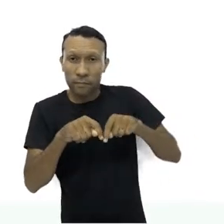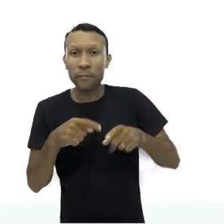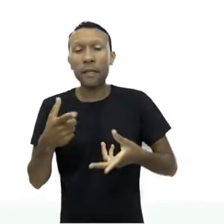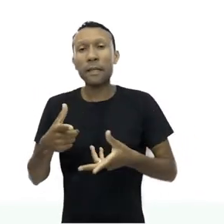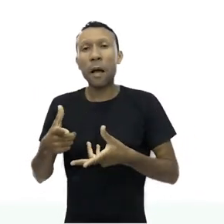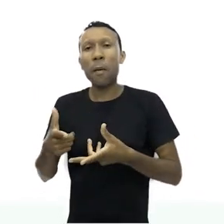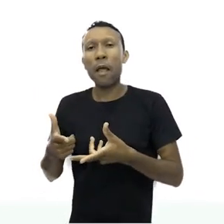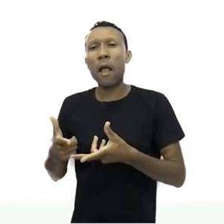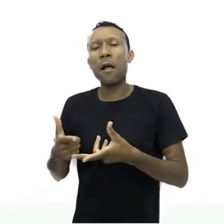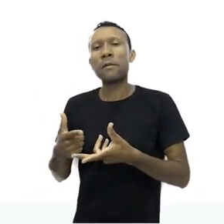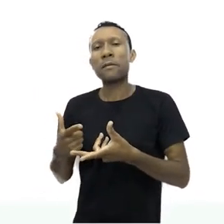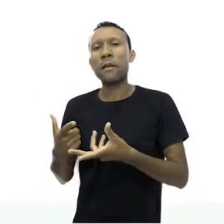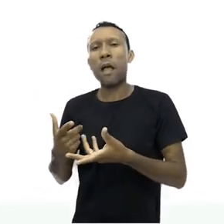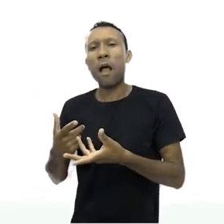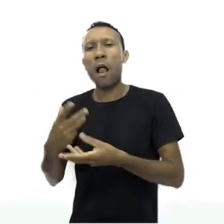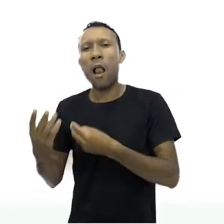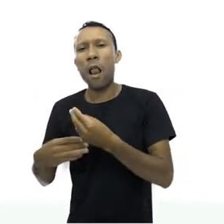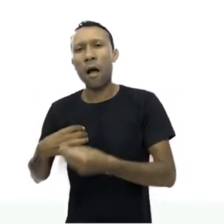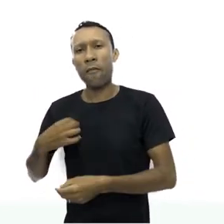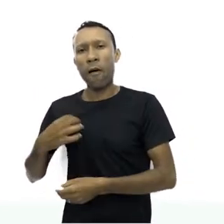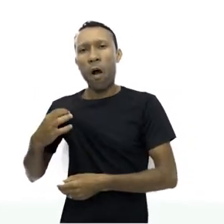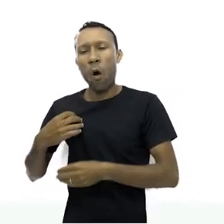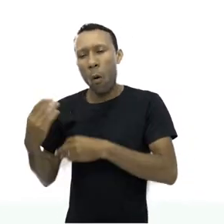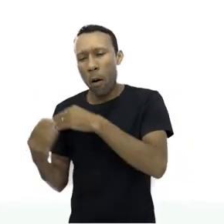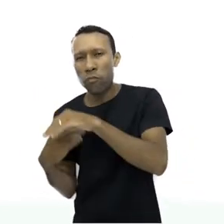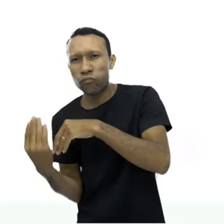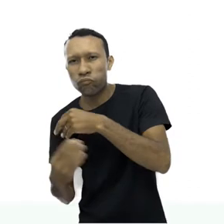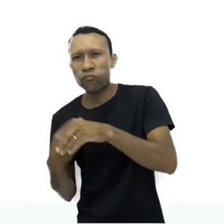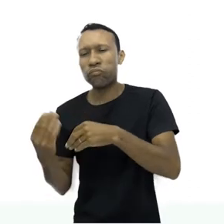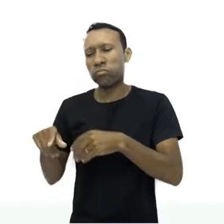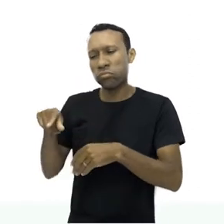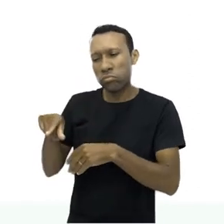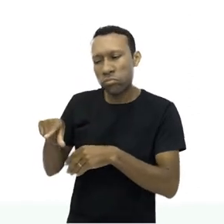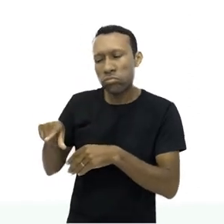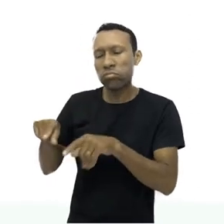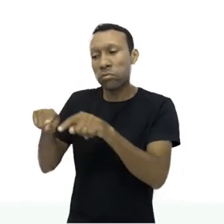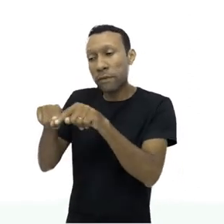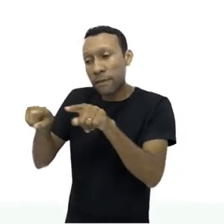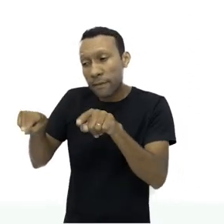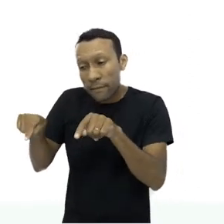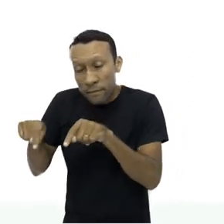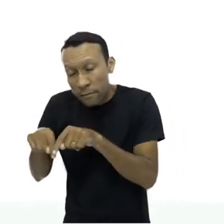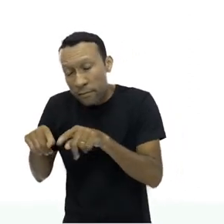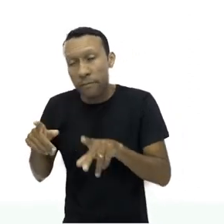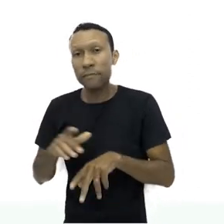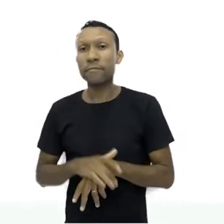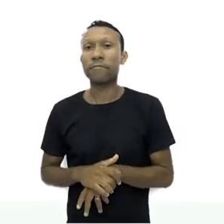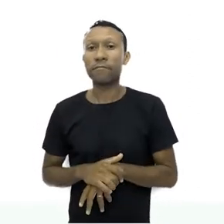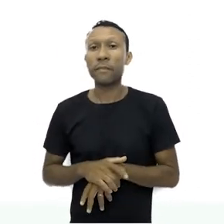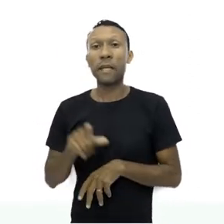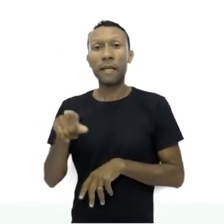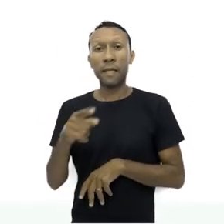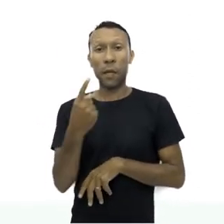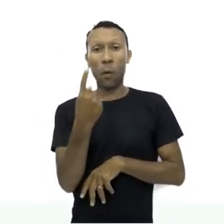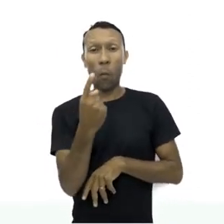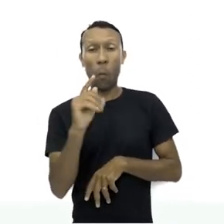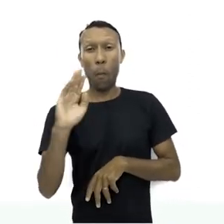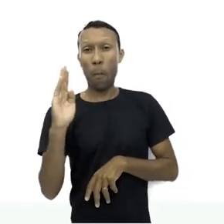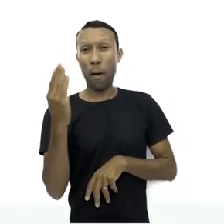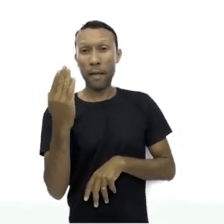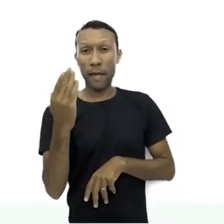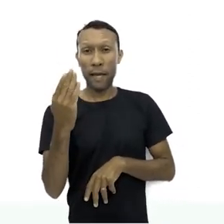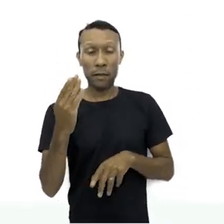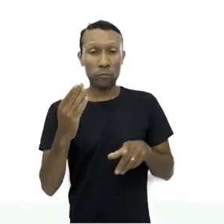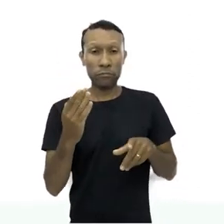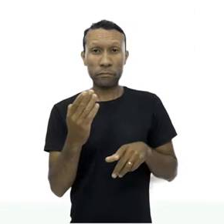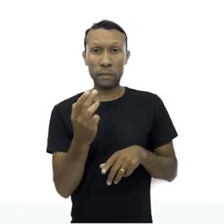lavanderia 3 por 2, tá certo? Vai ser um retângulo, pelas medidas que a gente tem que são diferentes, medidas de lados diferentes. E um banheiro 3